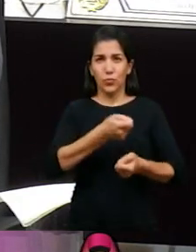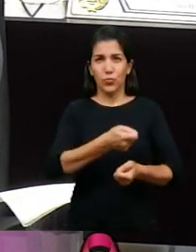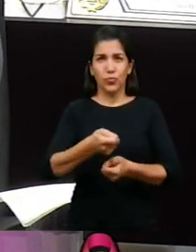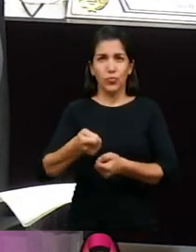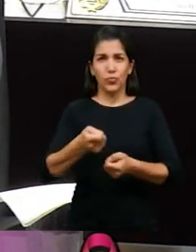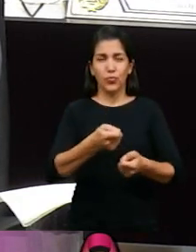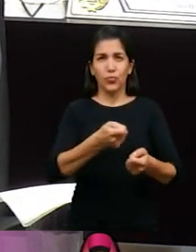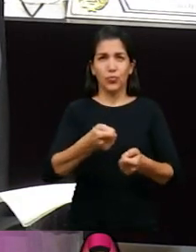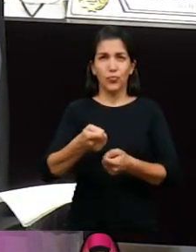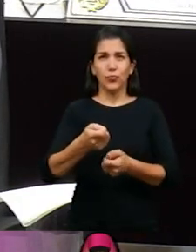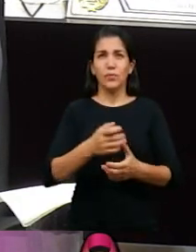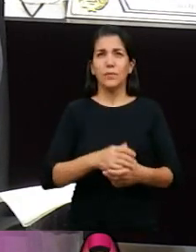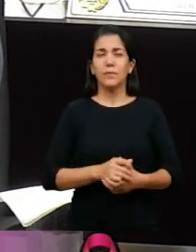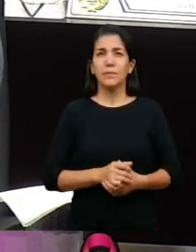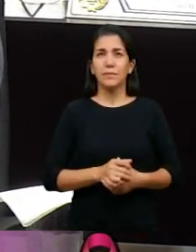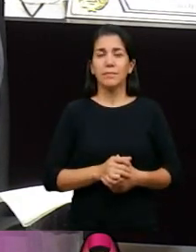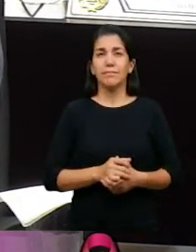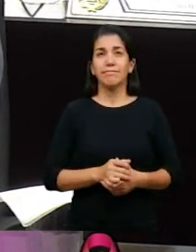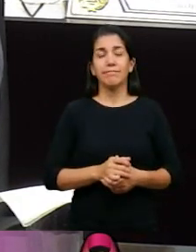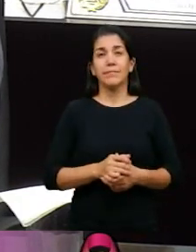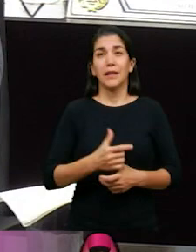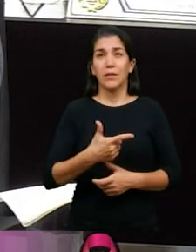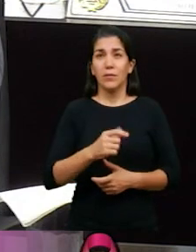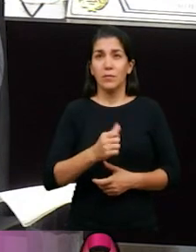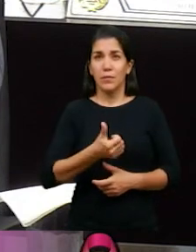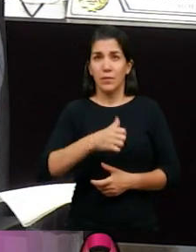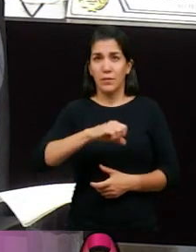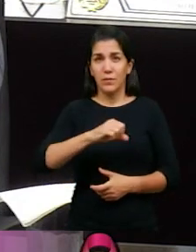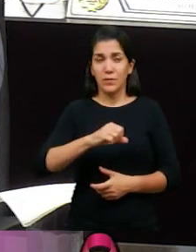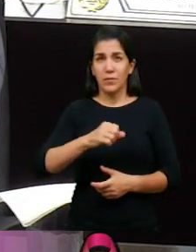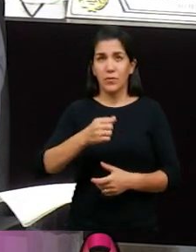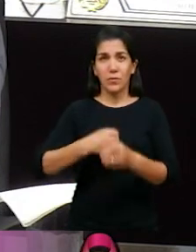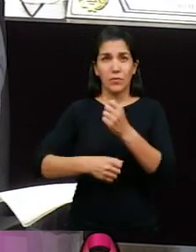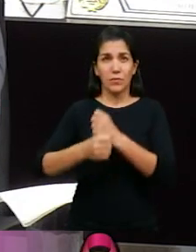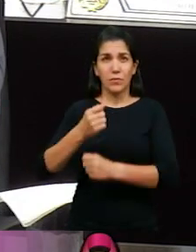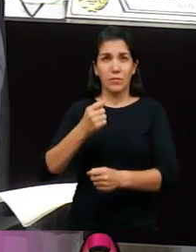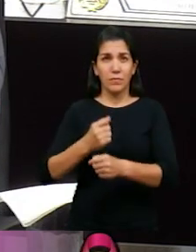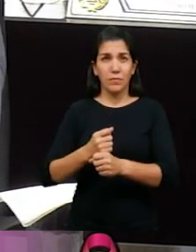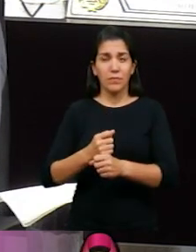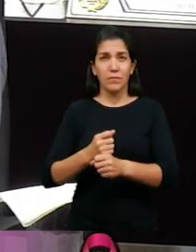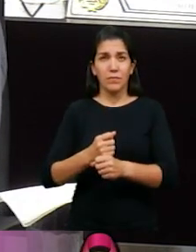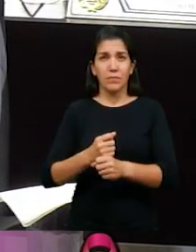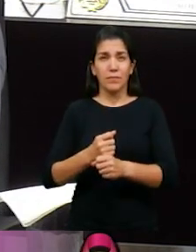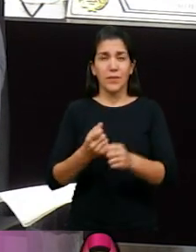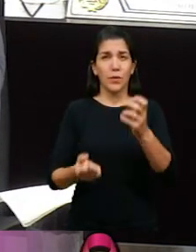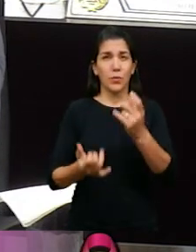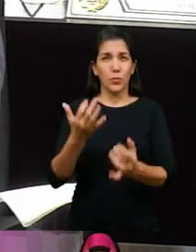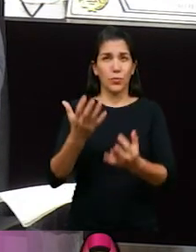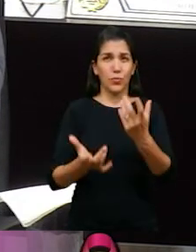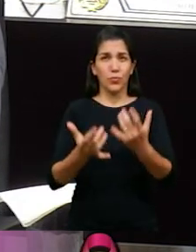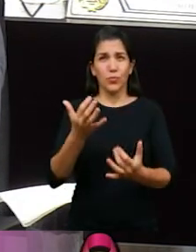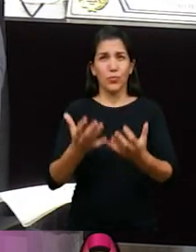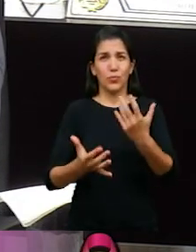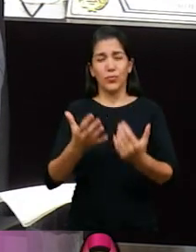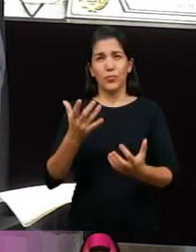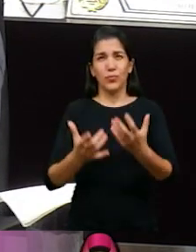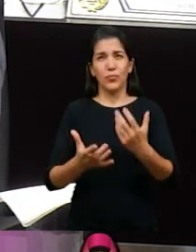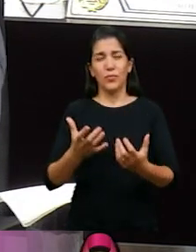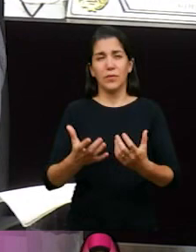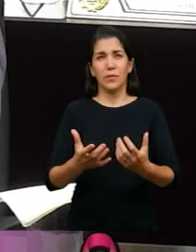E aí, em 2019, nós tivemos aí um incêndio drástico, onde levou a vida de um